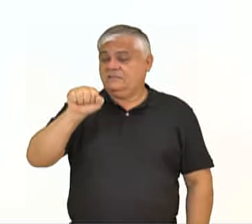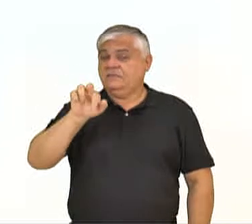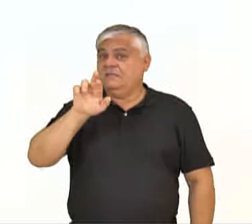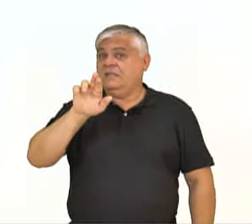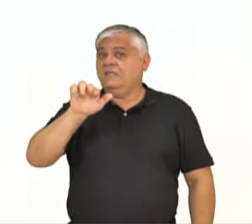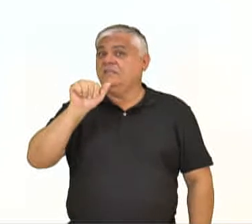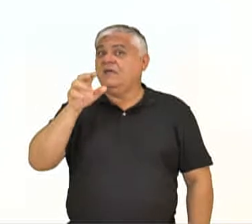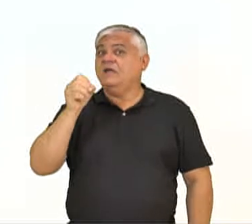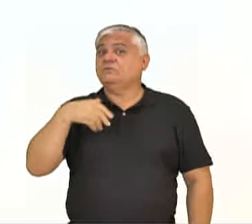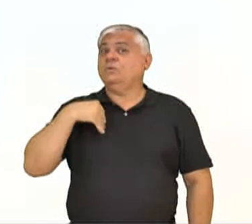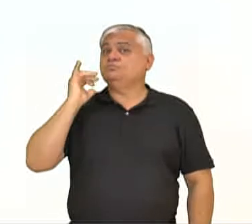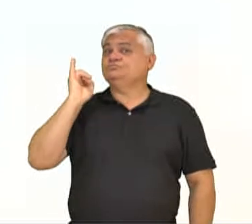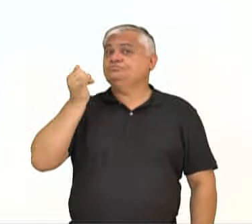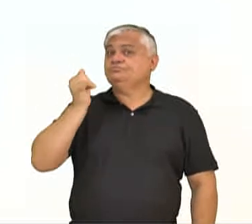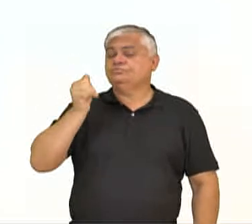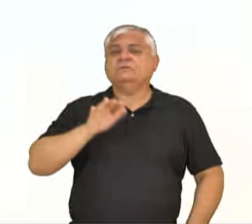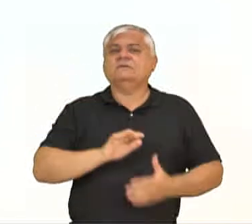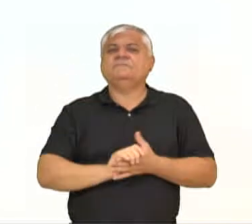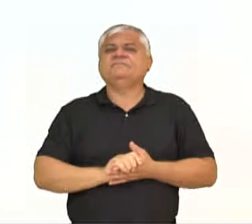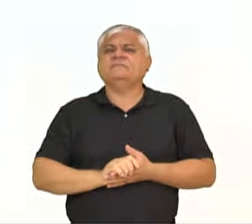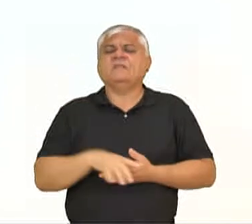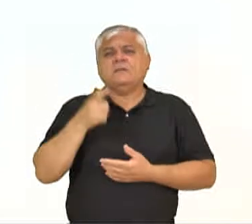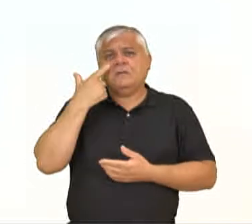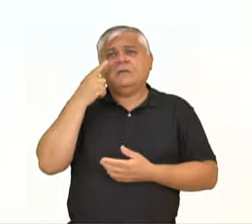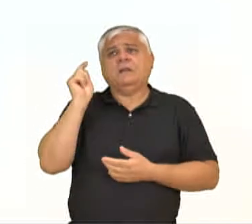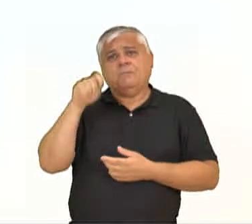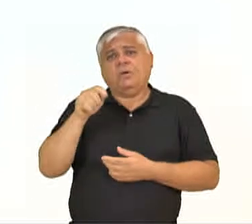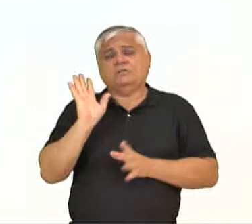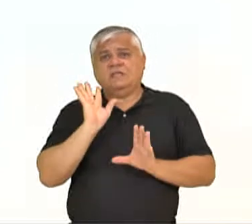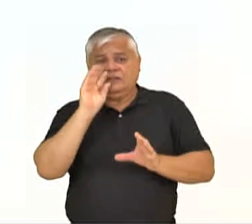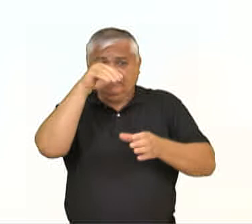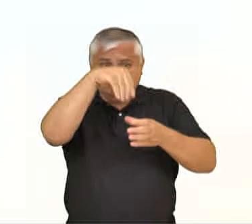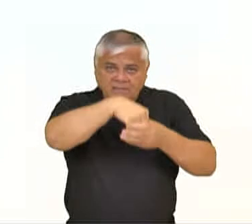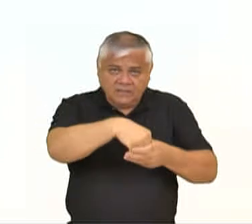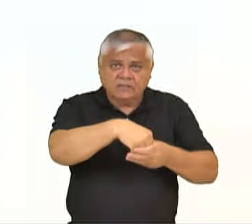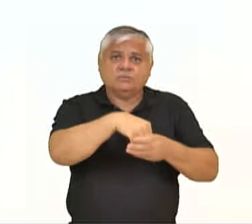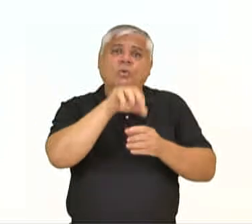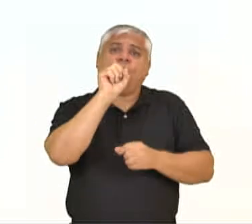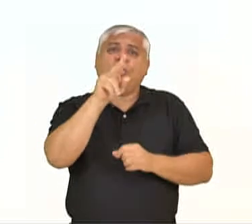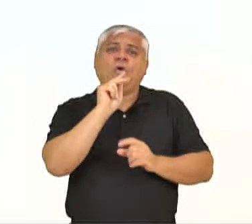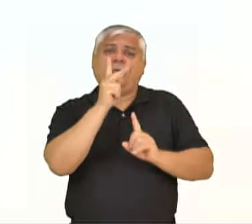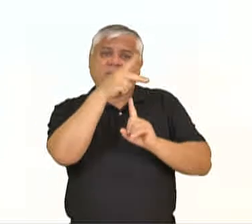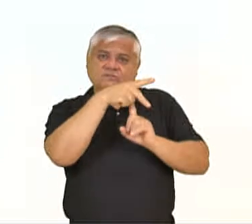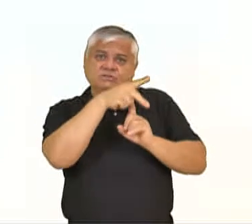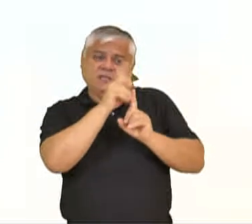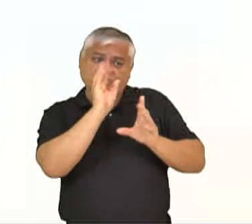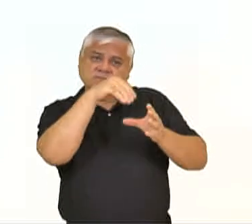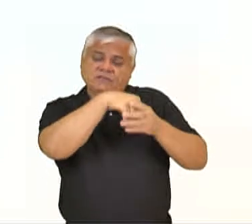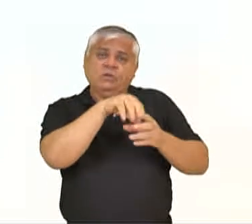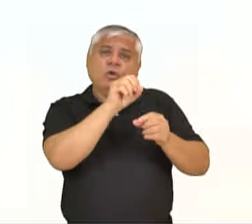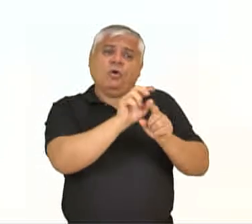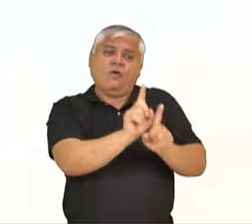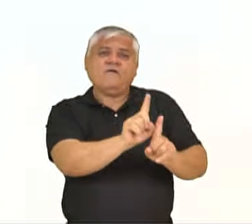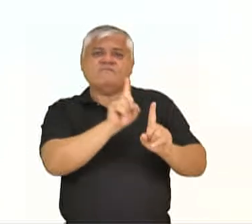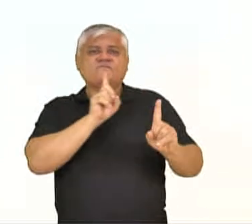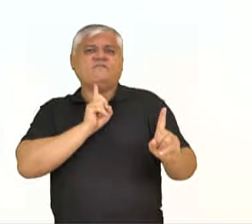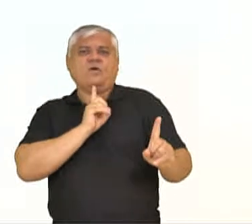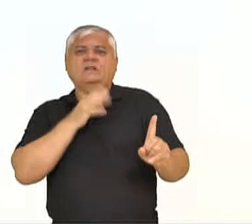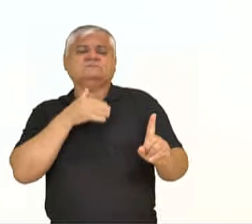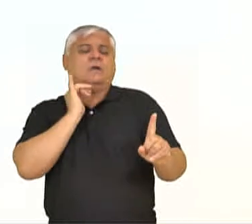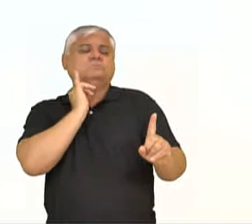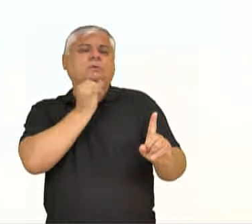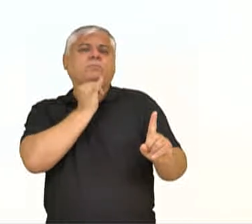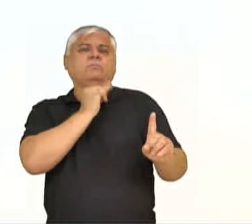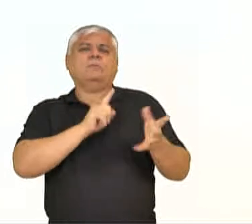história? Então, a gente vai ver ali em seguida que ele pode ser narrador personagem que participa da história ou não, ele simplesmente conta